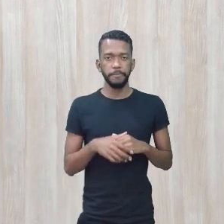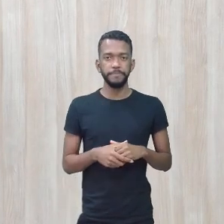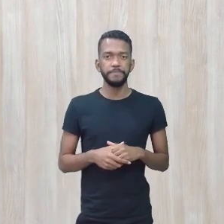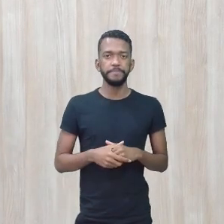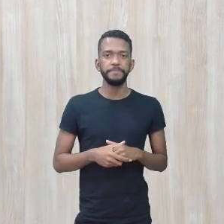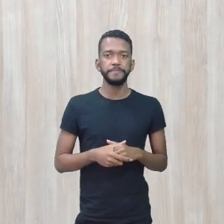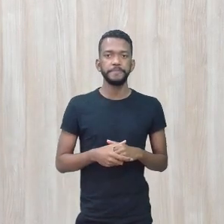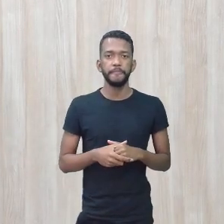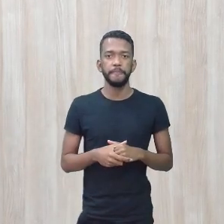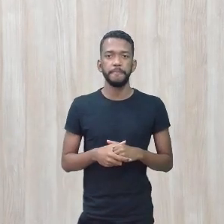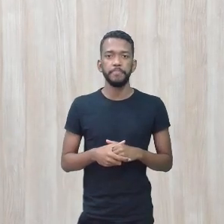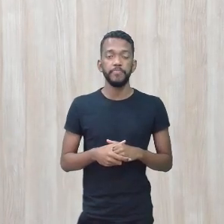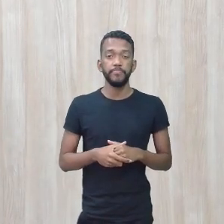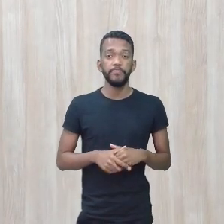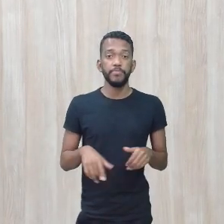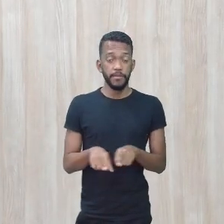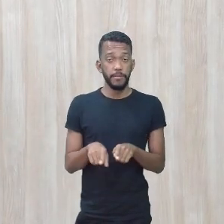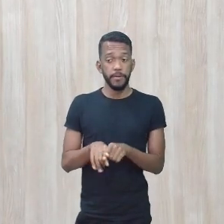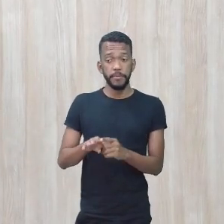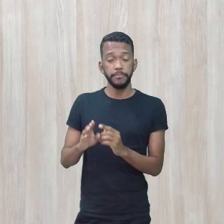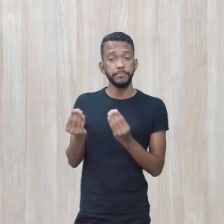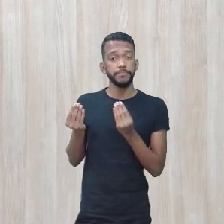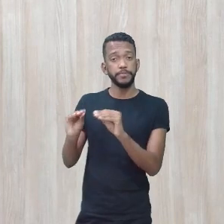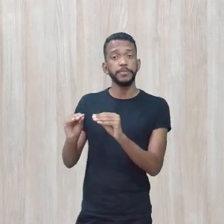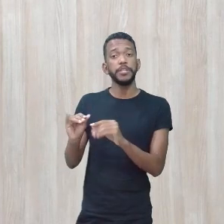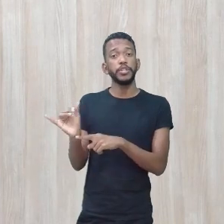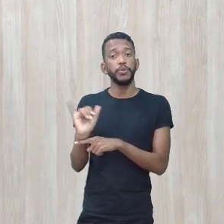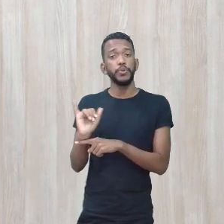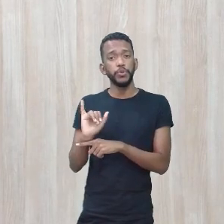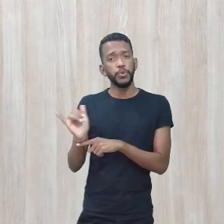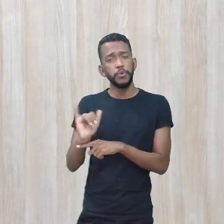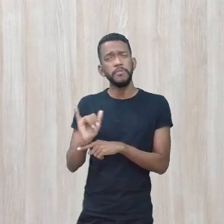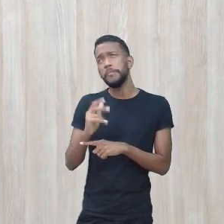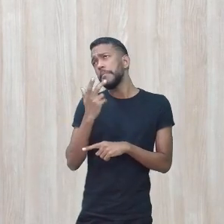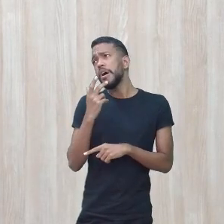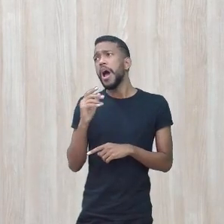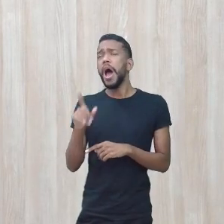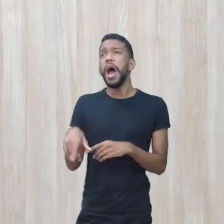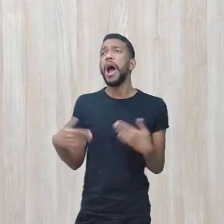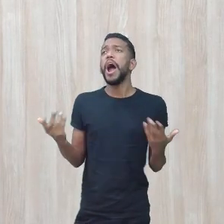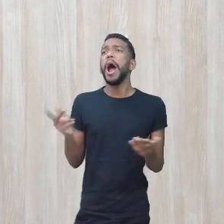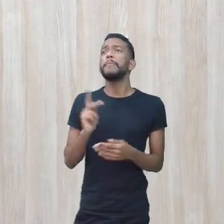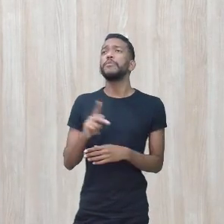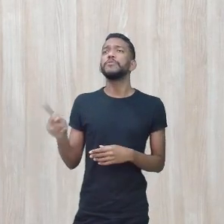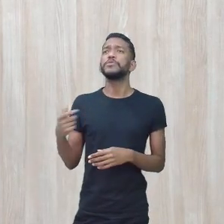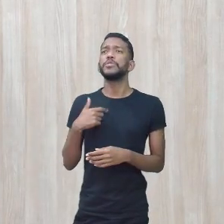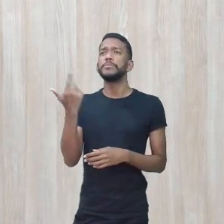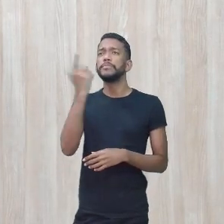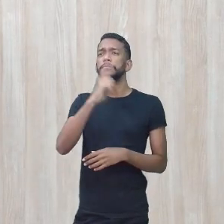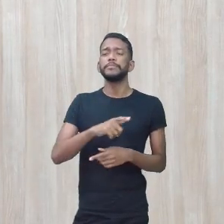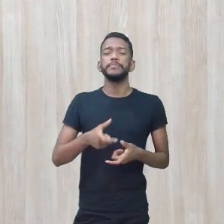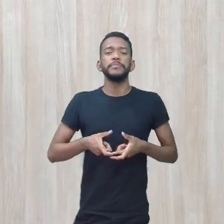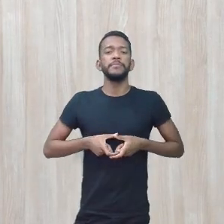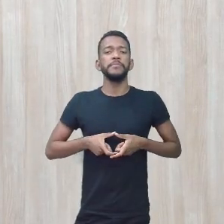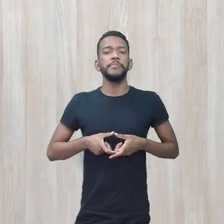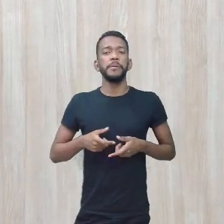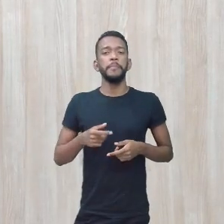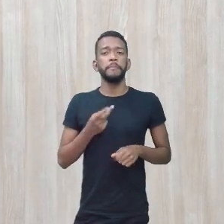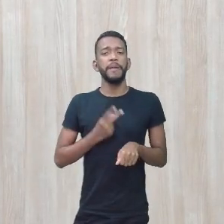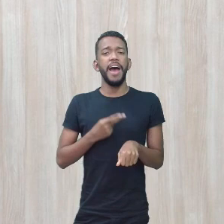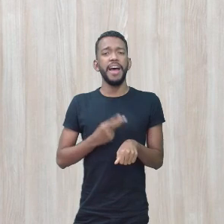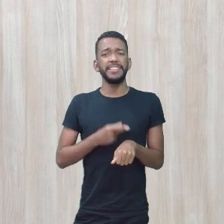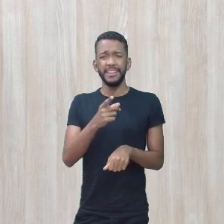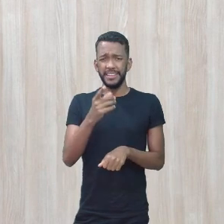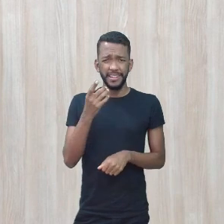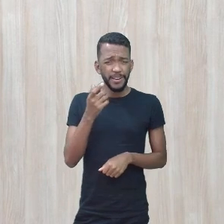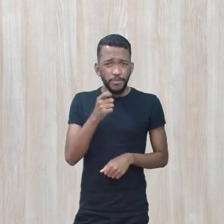Inclusive, coloca lá no YouTube quando tu for. Ah, professor, eu ganhei medalha de prata, ou será que tu não foi?